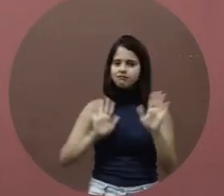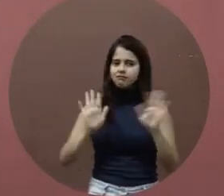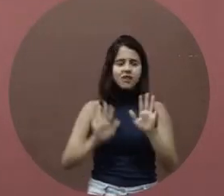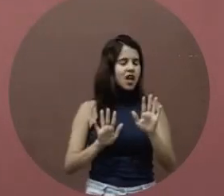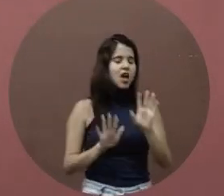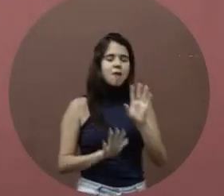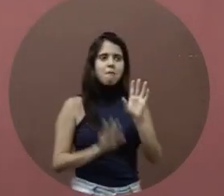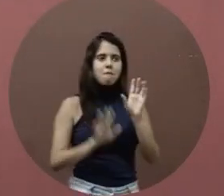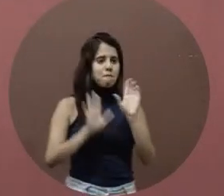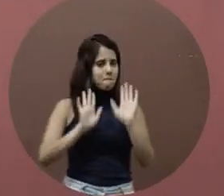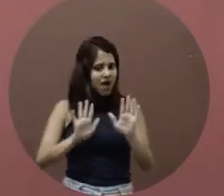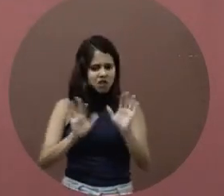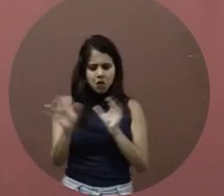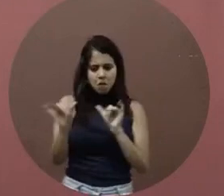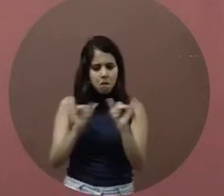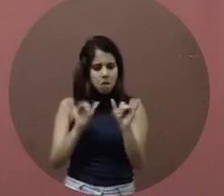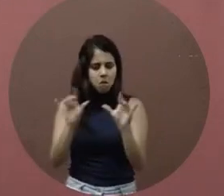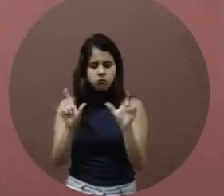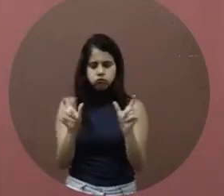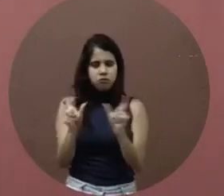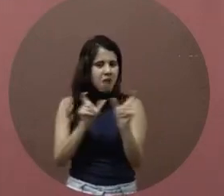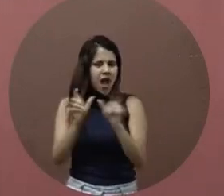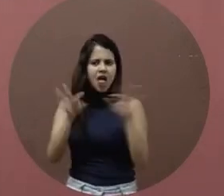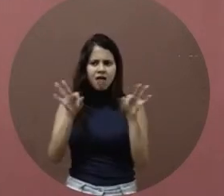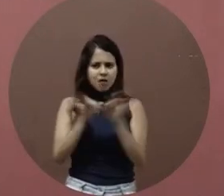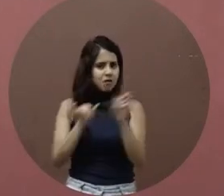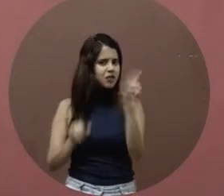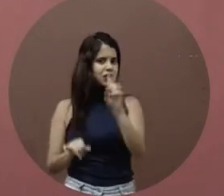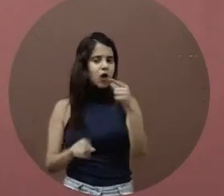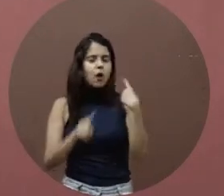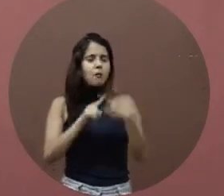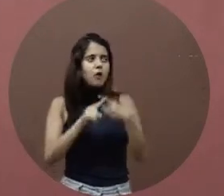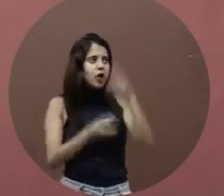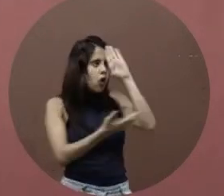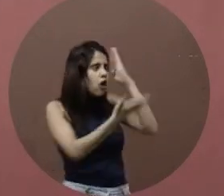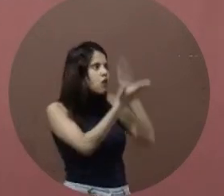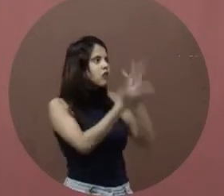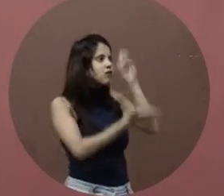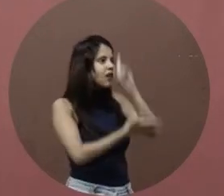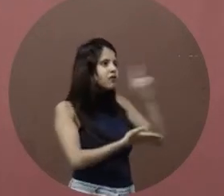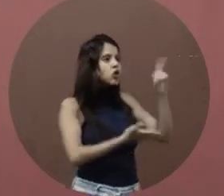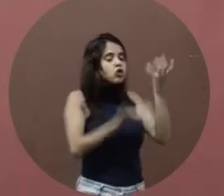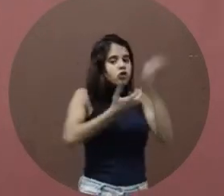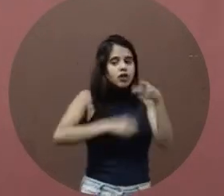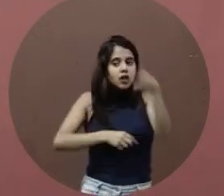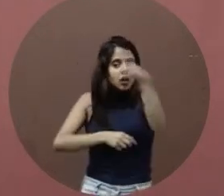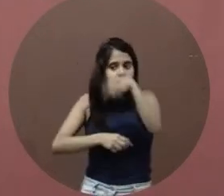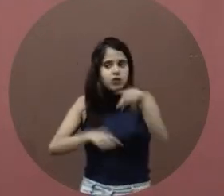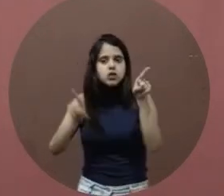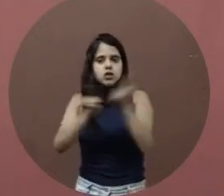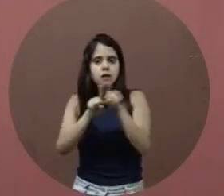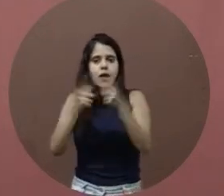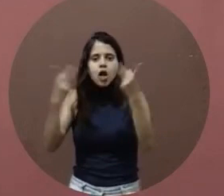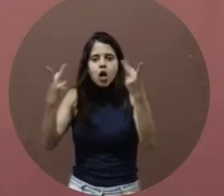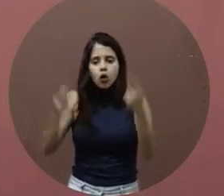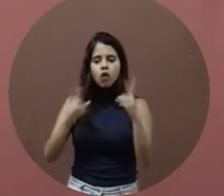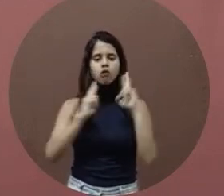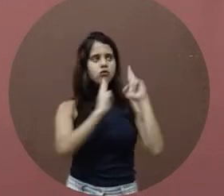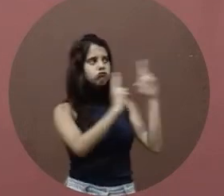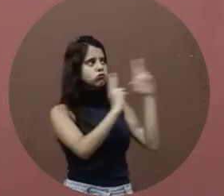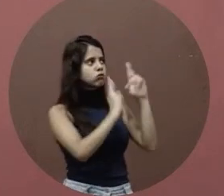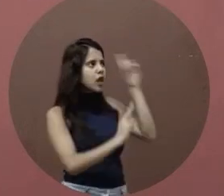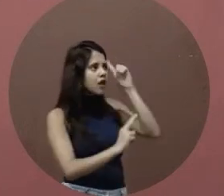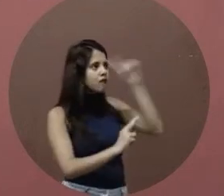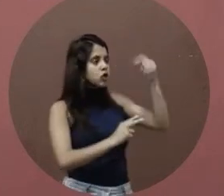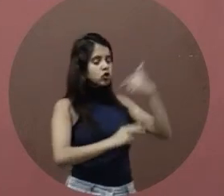Eu sabia quem era o Deus que eu esperava. E era o Deus que eu queria que a igreja também esperasse. E é o Deus que eu continuo dizendo